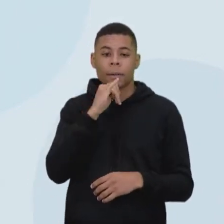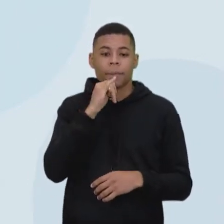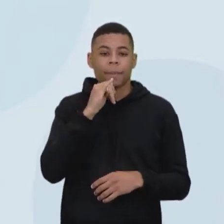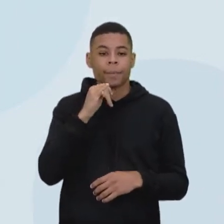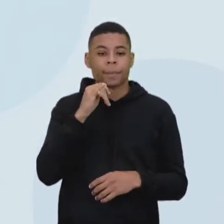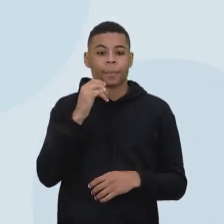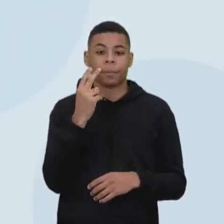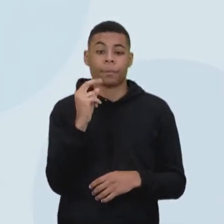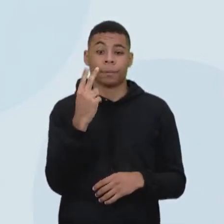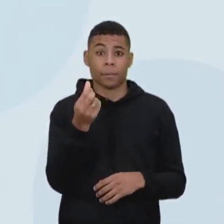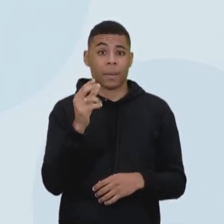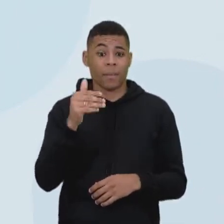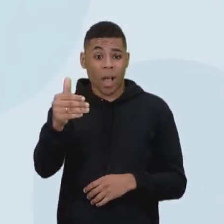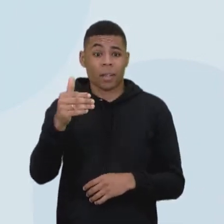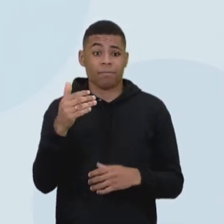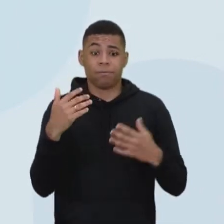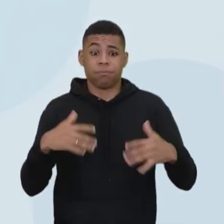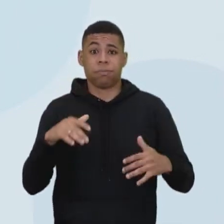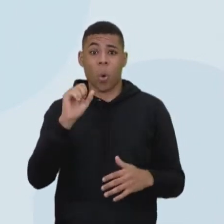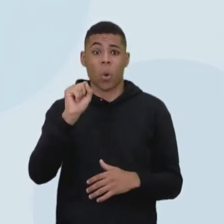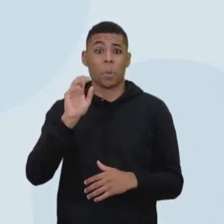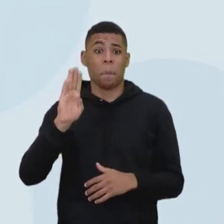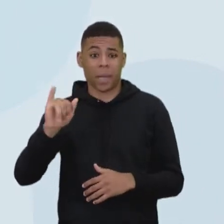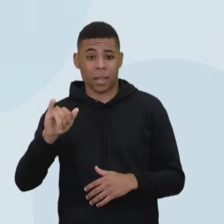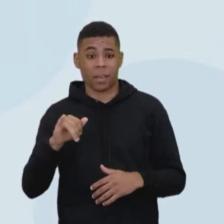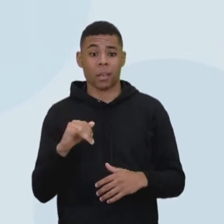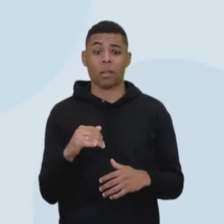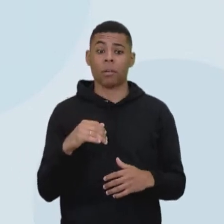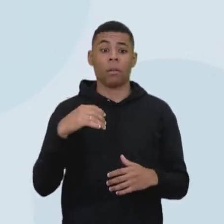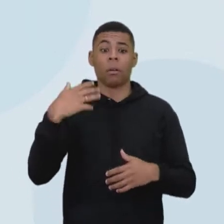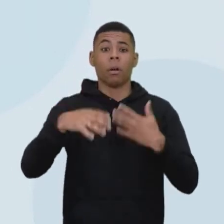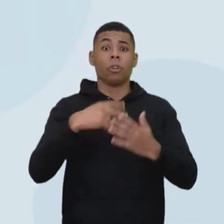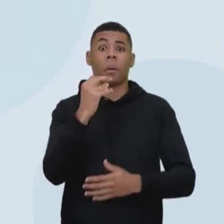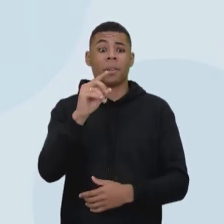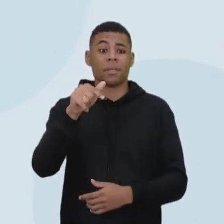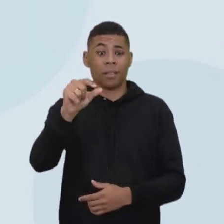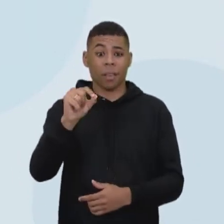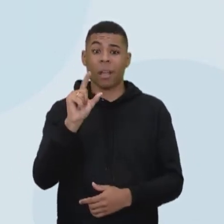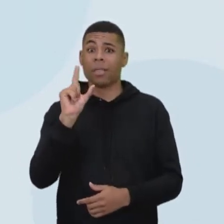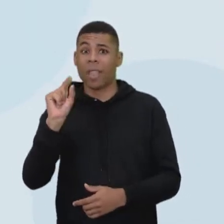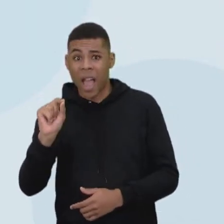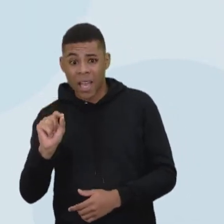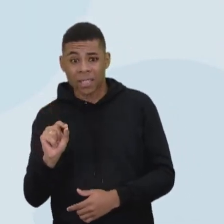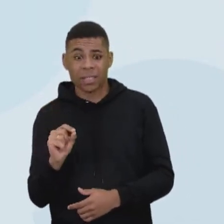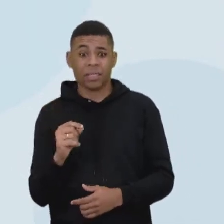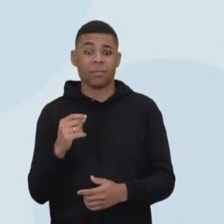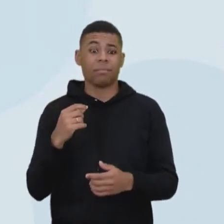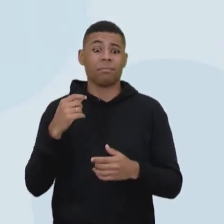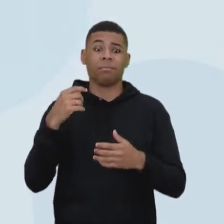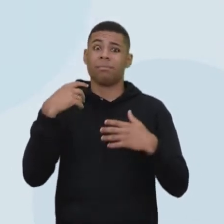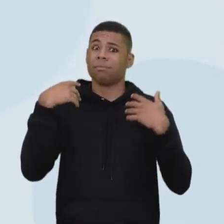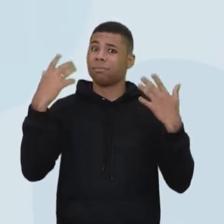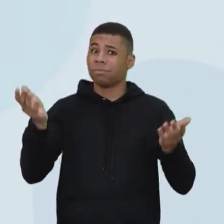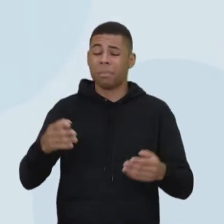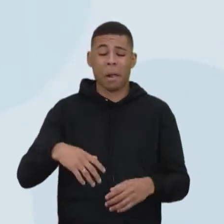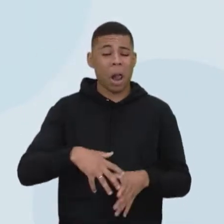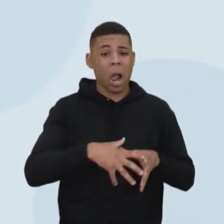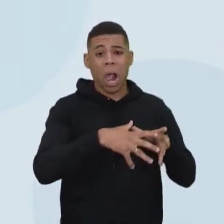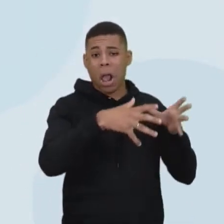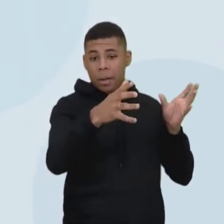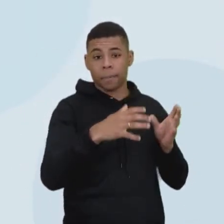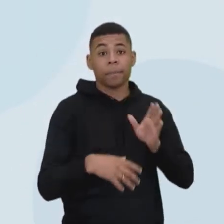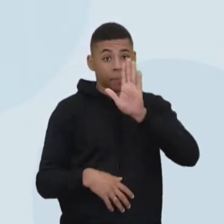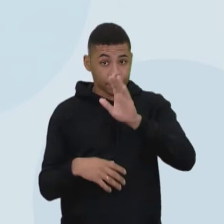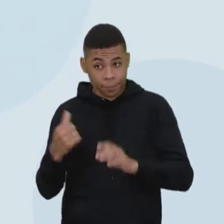11 bilhões. Mas se a gente for comparar na época de mais ou menos aí de Malthus, né, que é